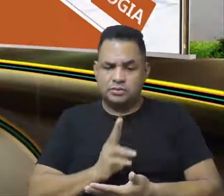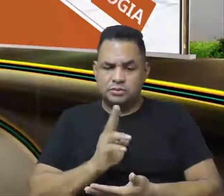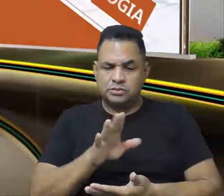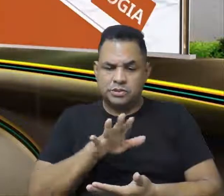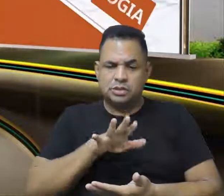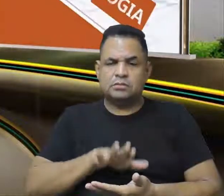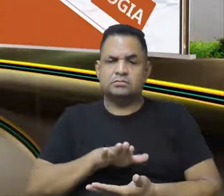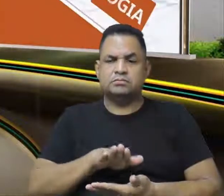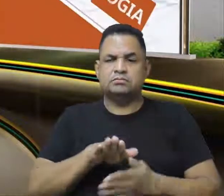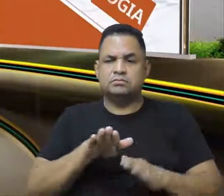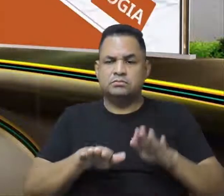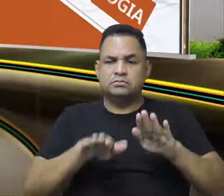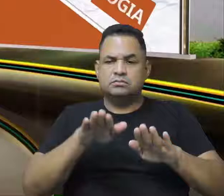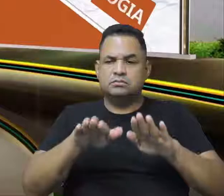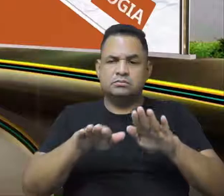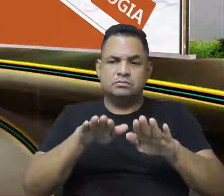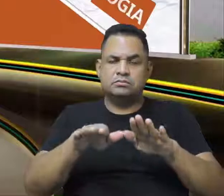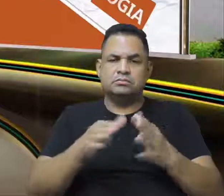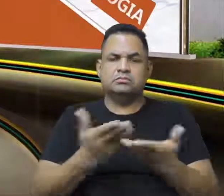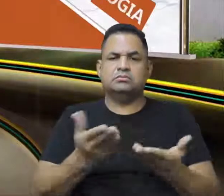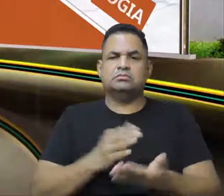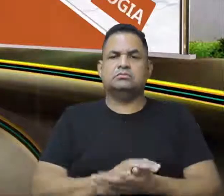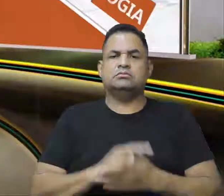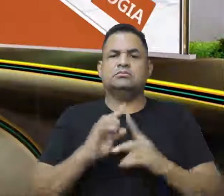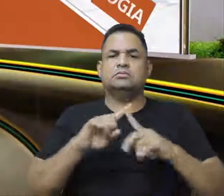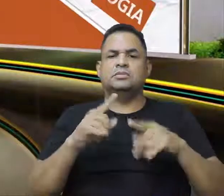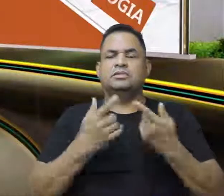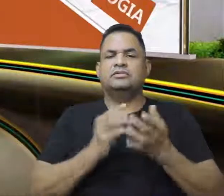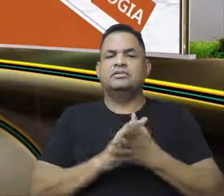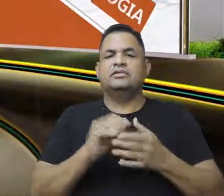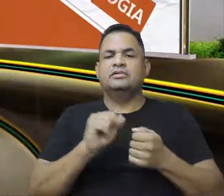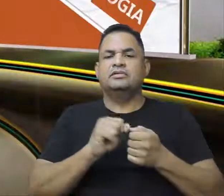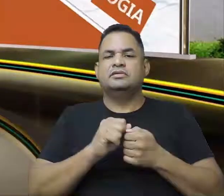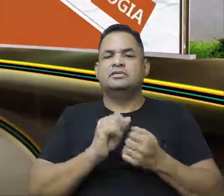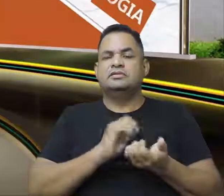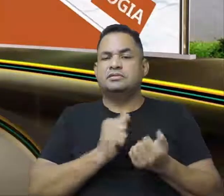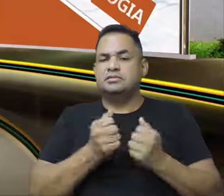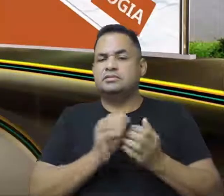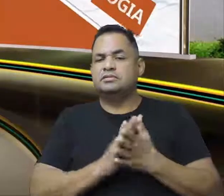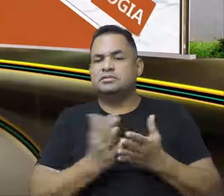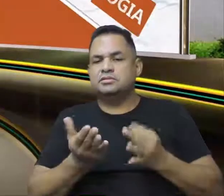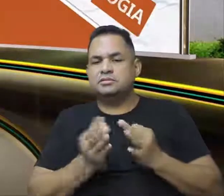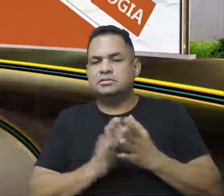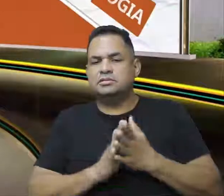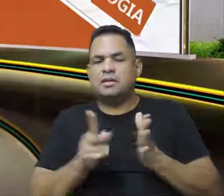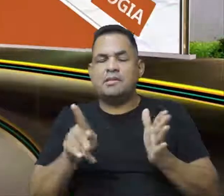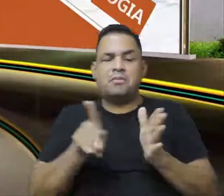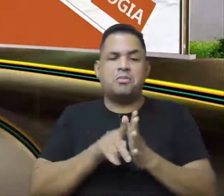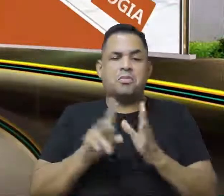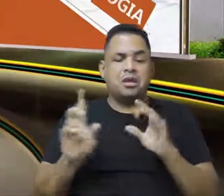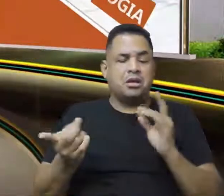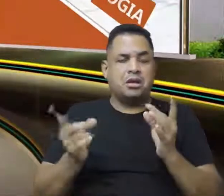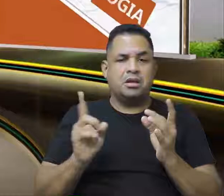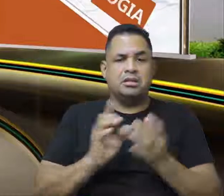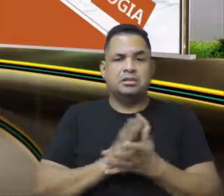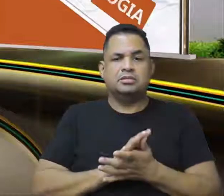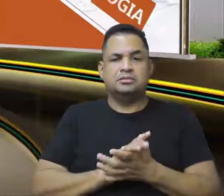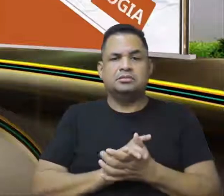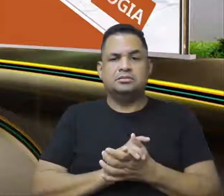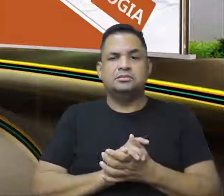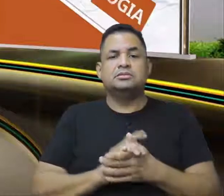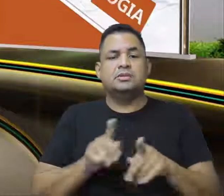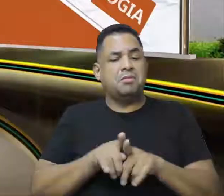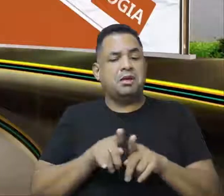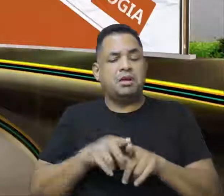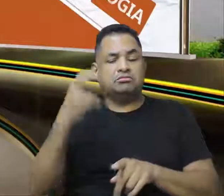cartas que ele recebeu à mesa, né? Mas ele vai fazer o seu jogo com as suas táticas, com as suas particularidades. Assim é a